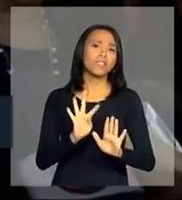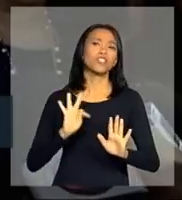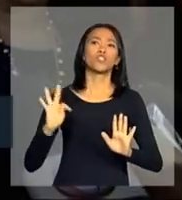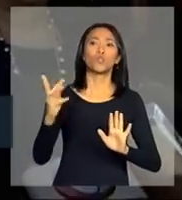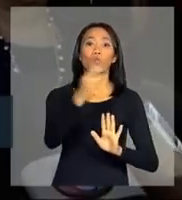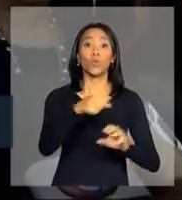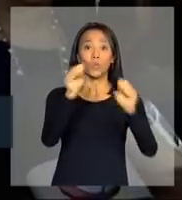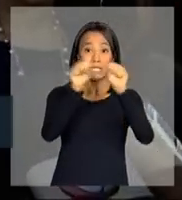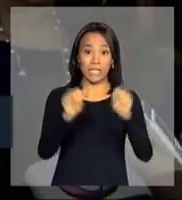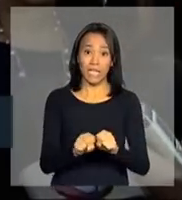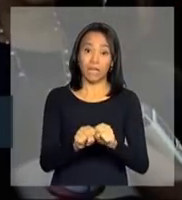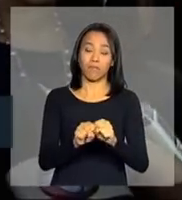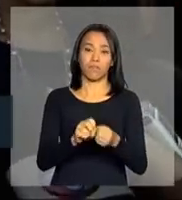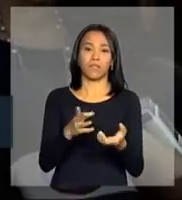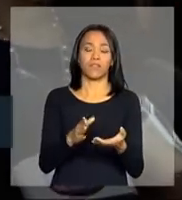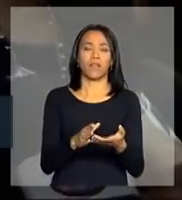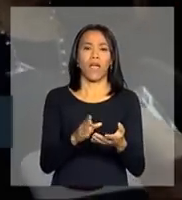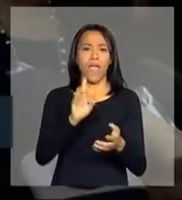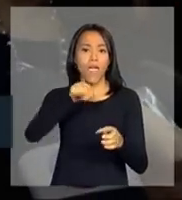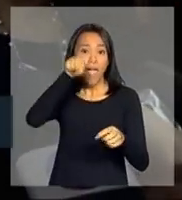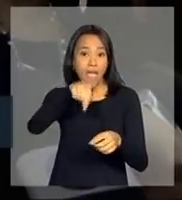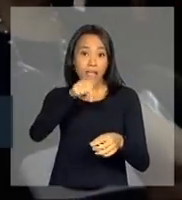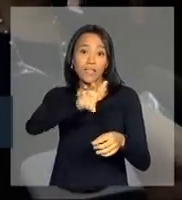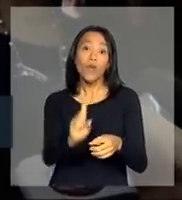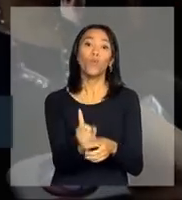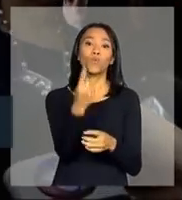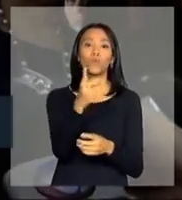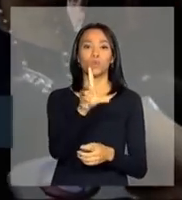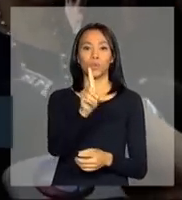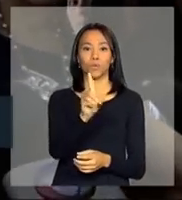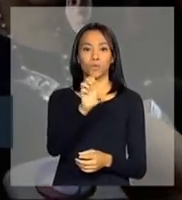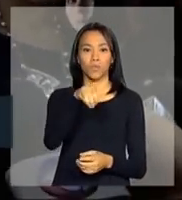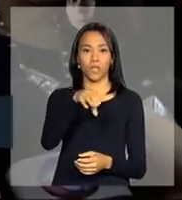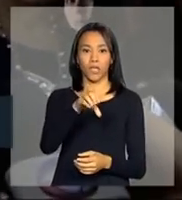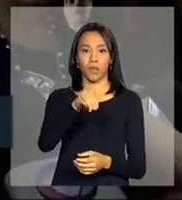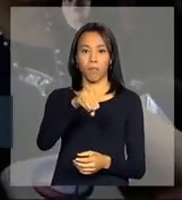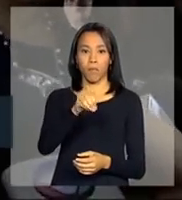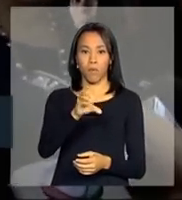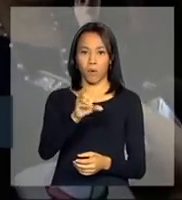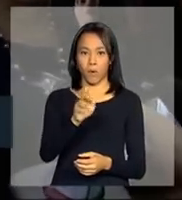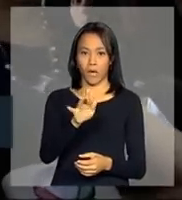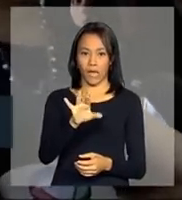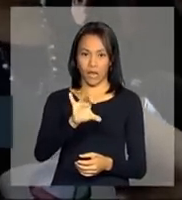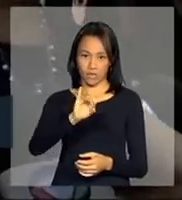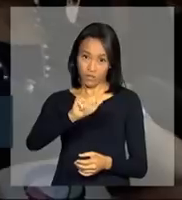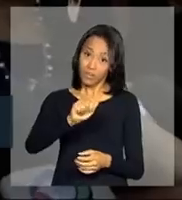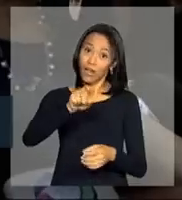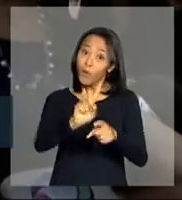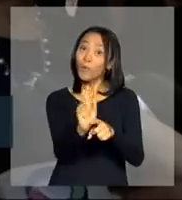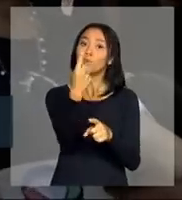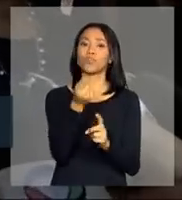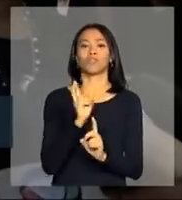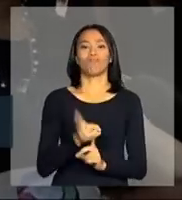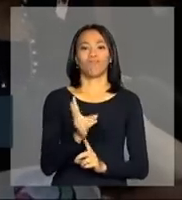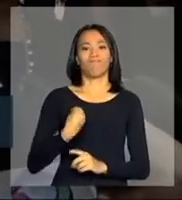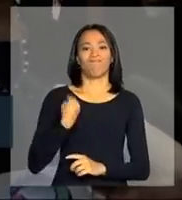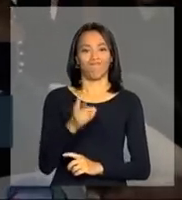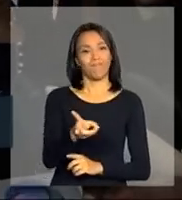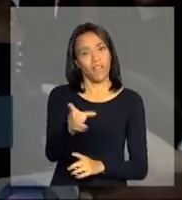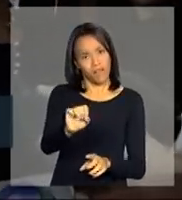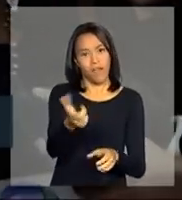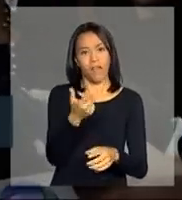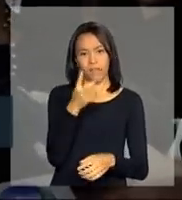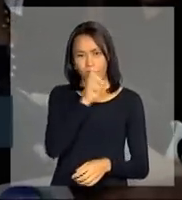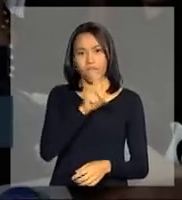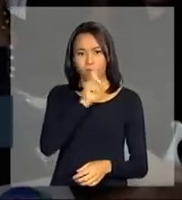os sistemas, é o único que sobrevive, apesar dos seus defeitos. Então, não